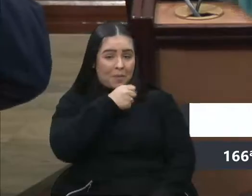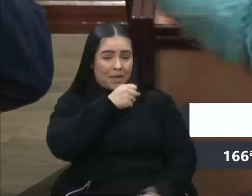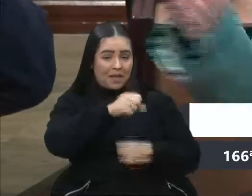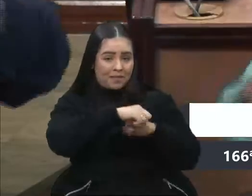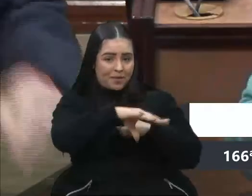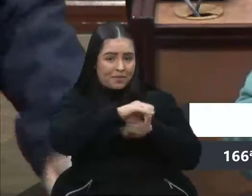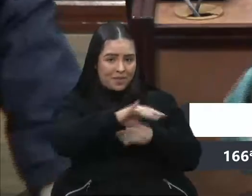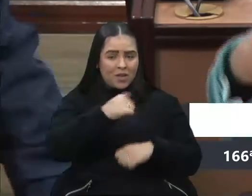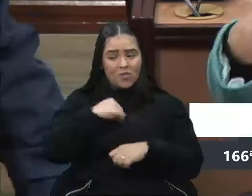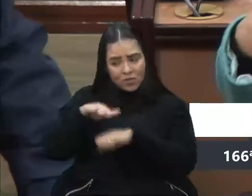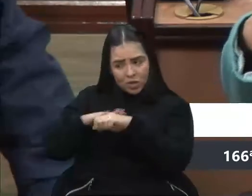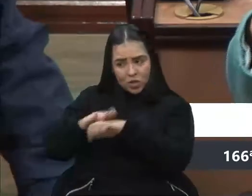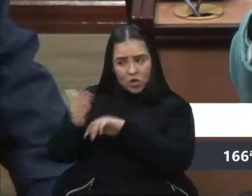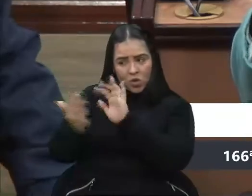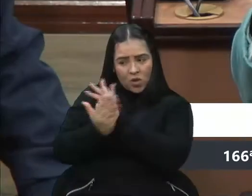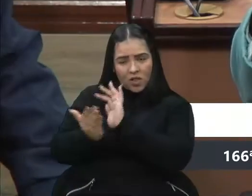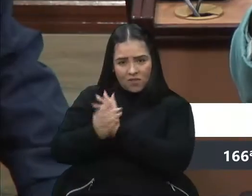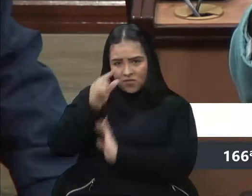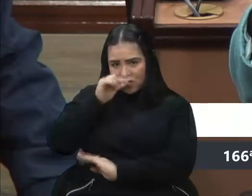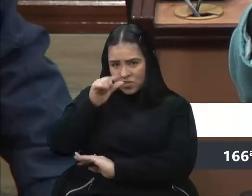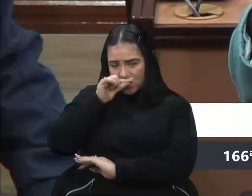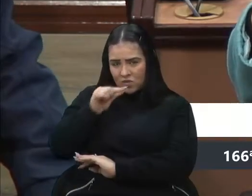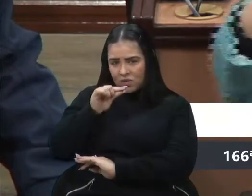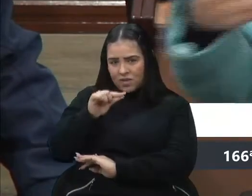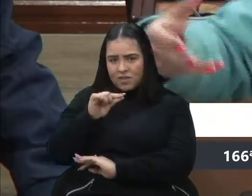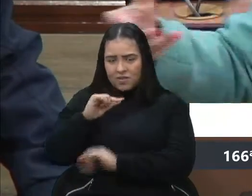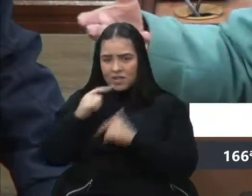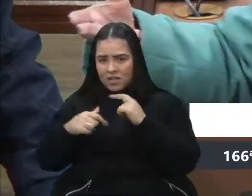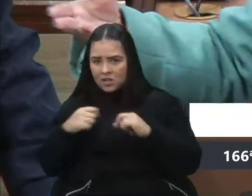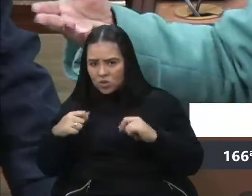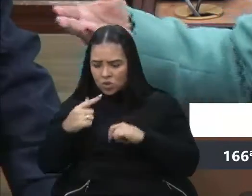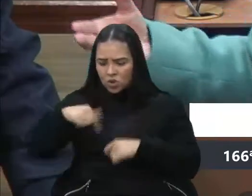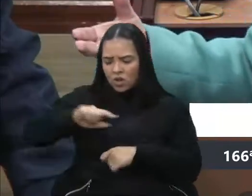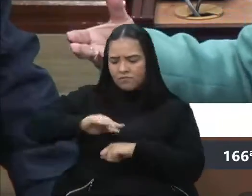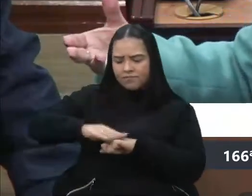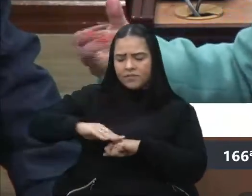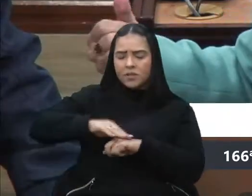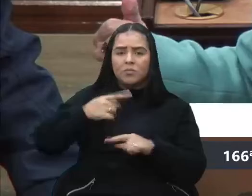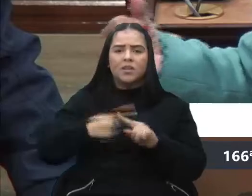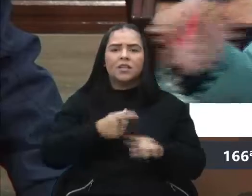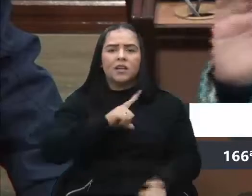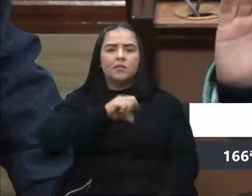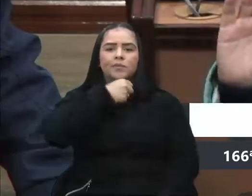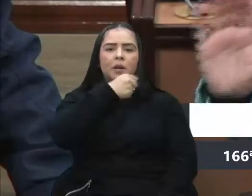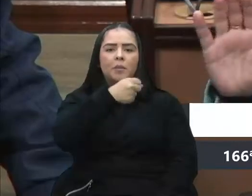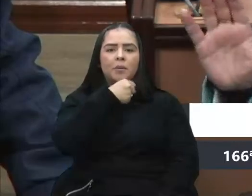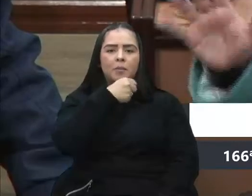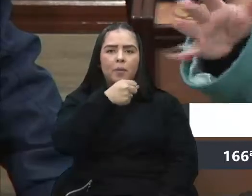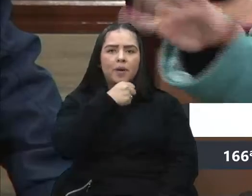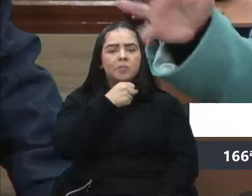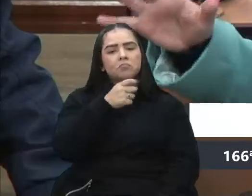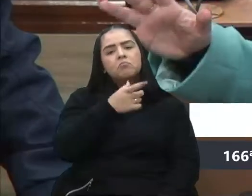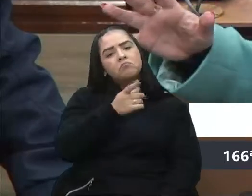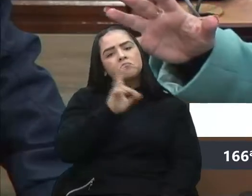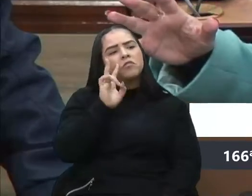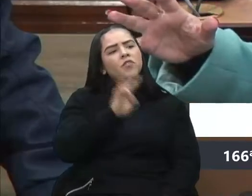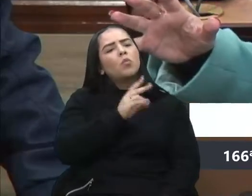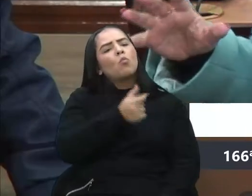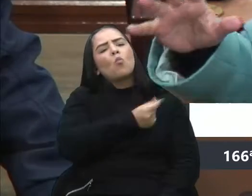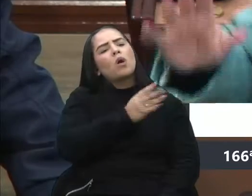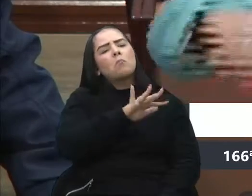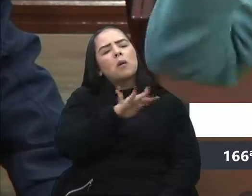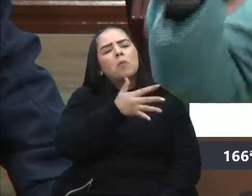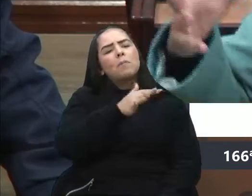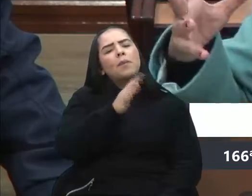com o Fantinel e com o Daneluz, a gente se surpreendia às vezes, a gente fazia a cobertura de um desfile, a gente viu quantas pessoas tem mais ou